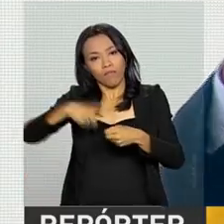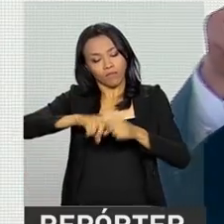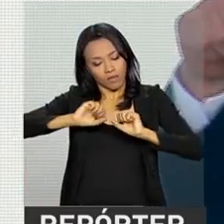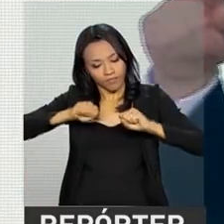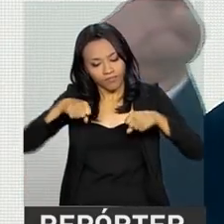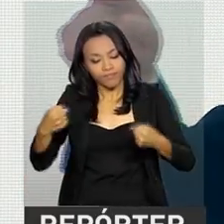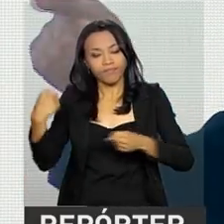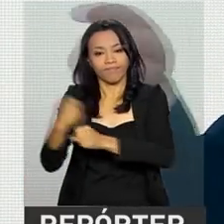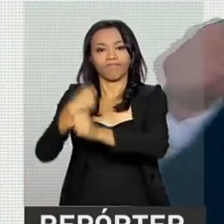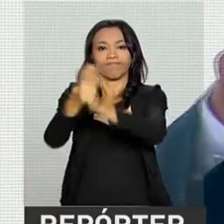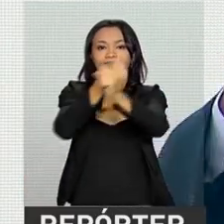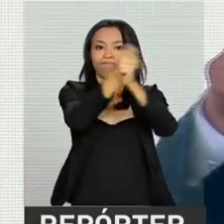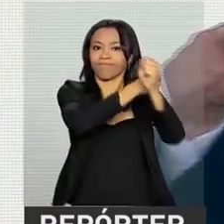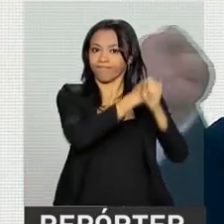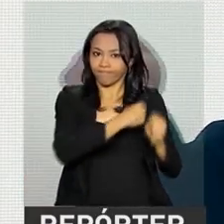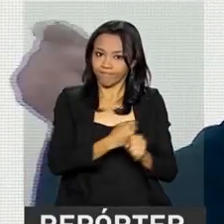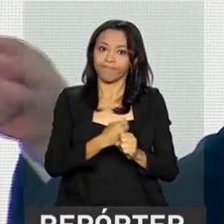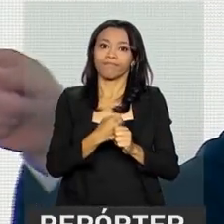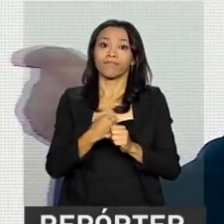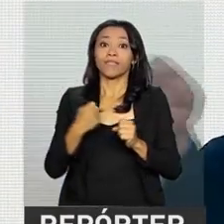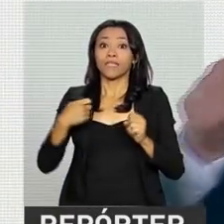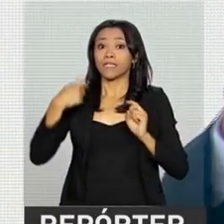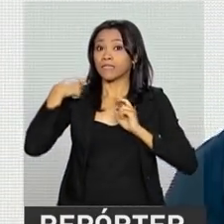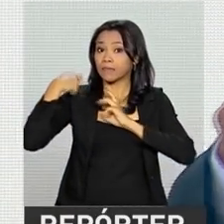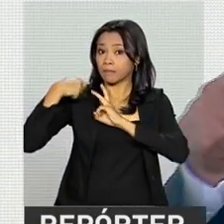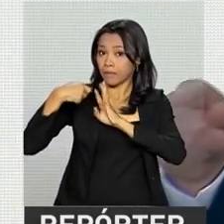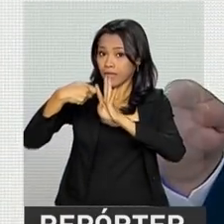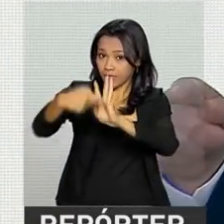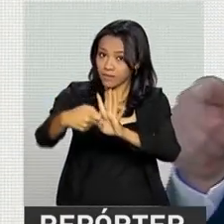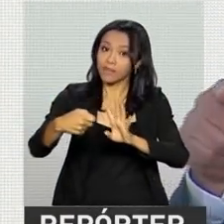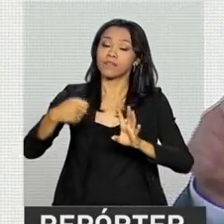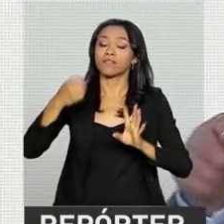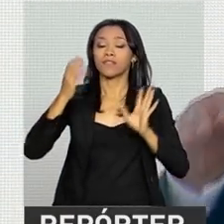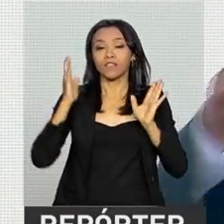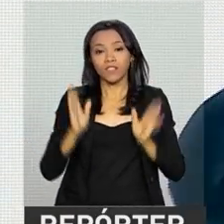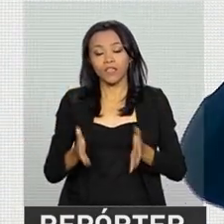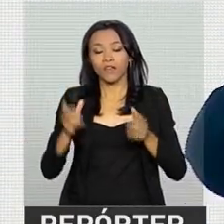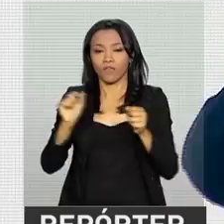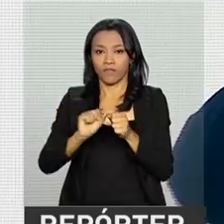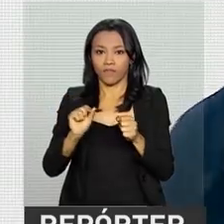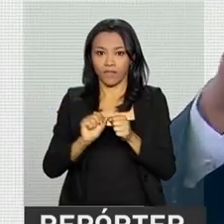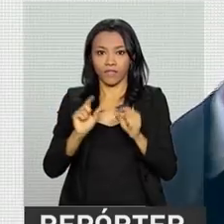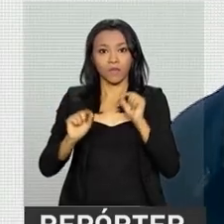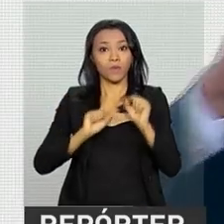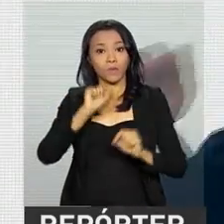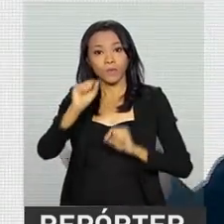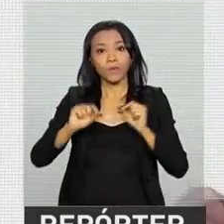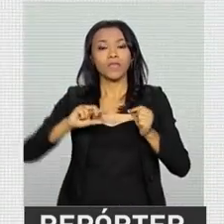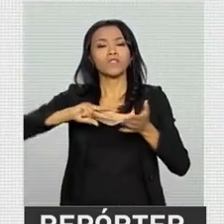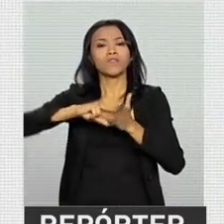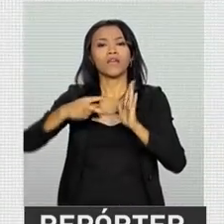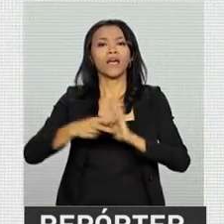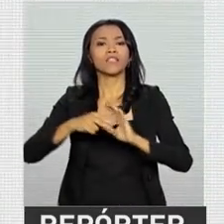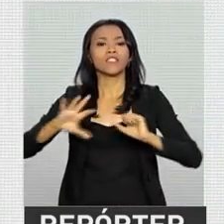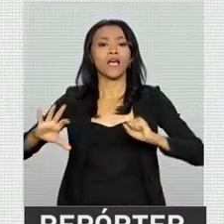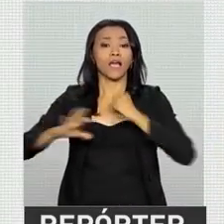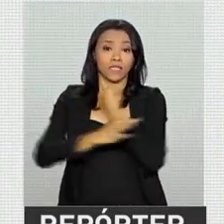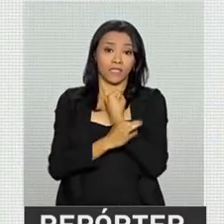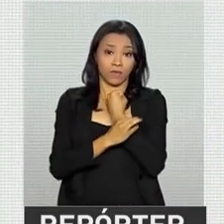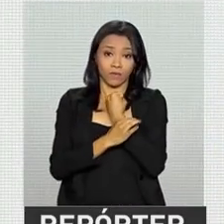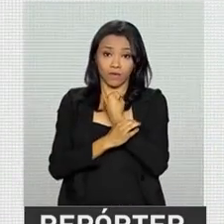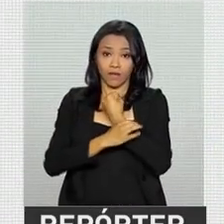todas essas reformas que ao longo desses meses foram feitas no sentido de garantir o equilíbrio fiscal do